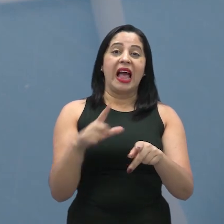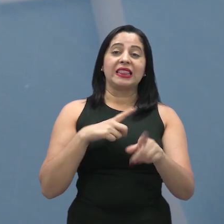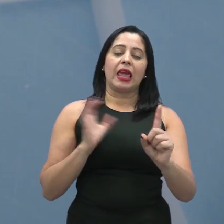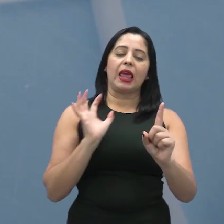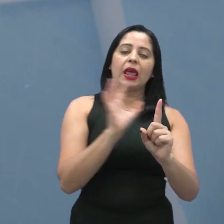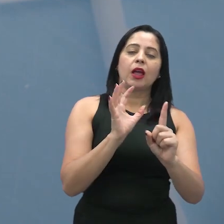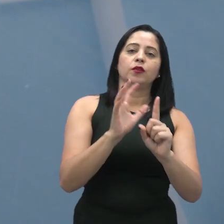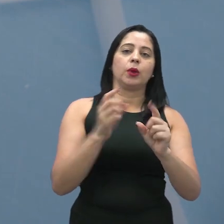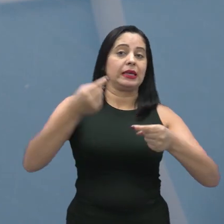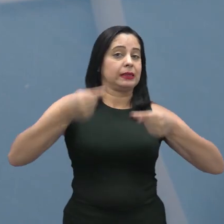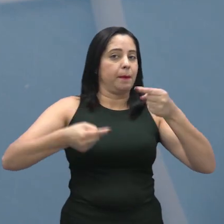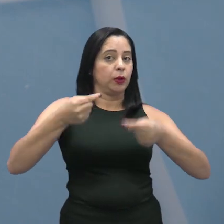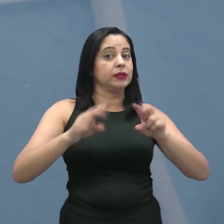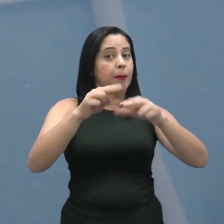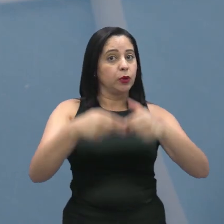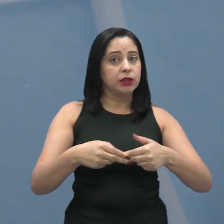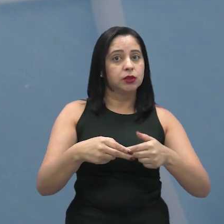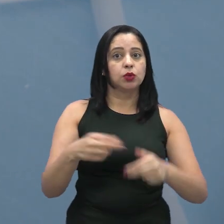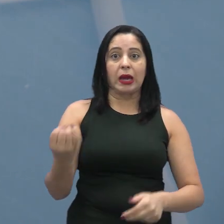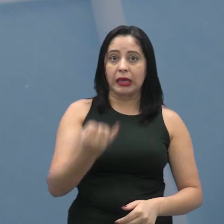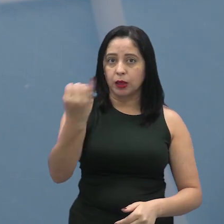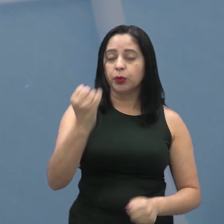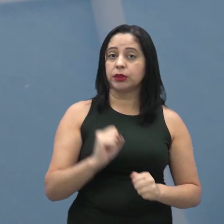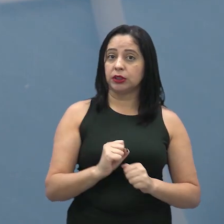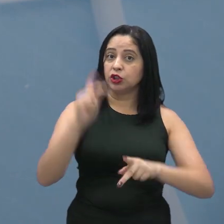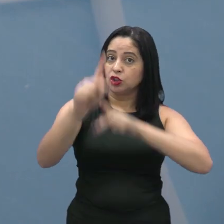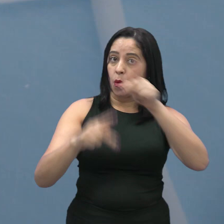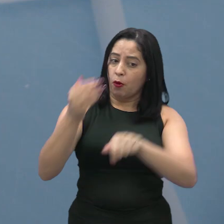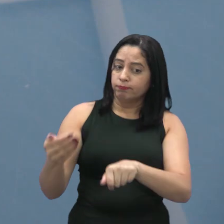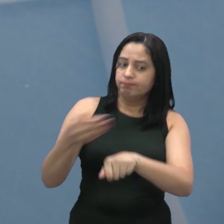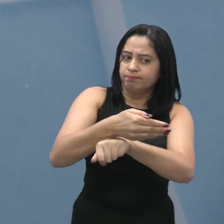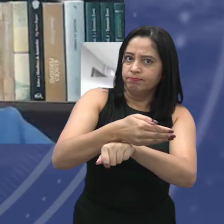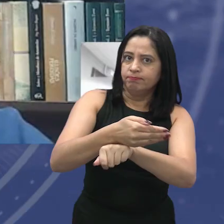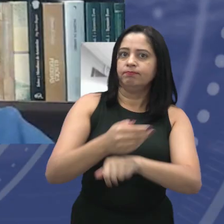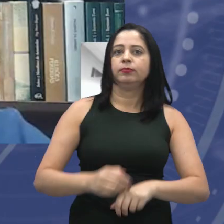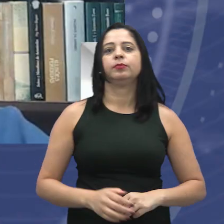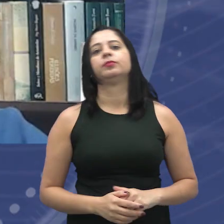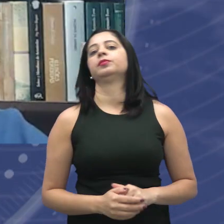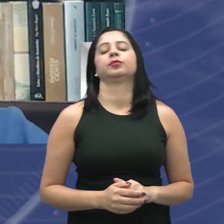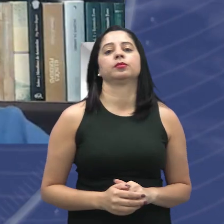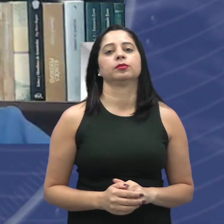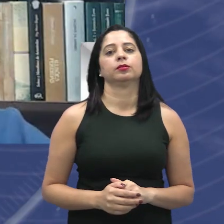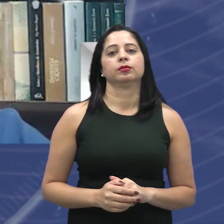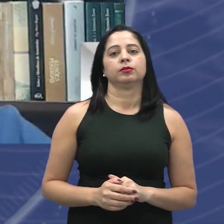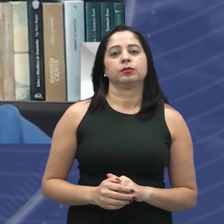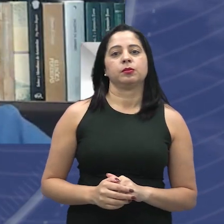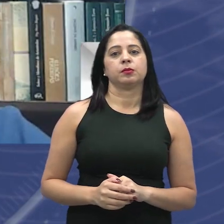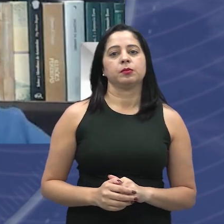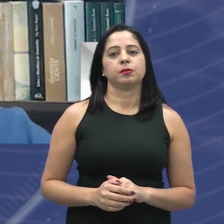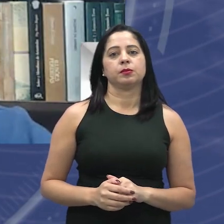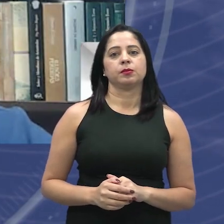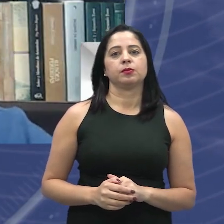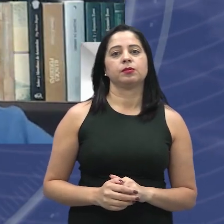é fundamental que a população seja muito ativa nesse processo. A participação ou